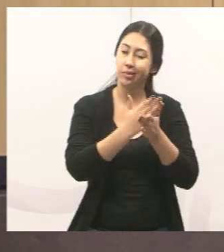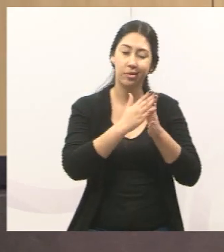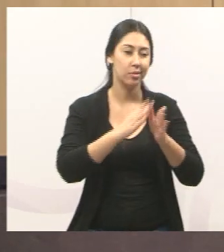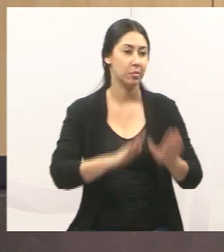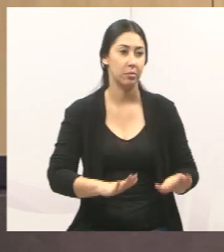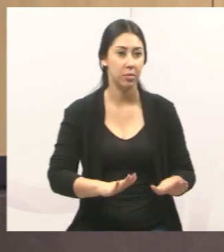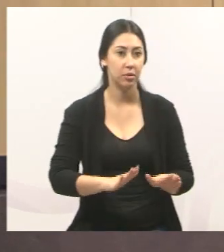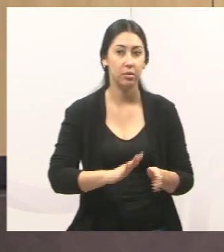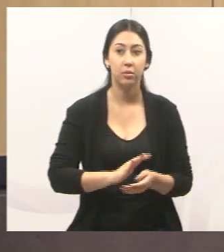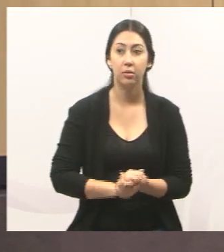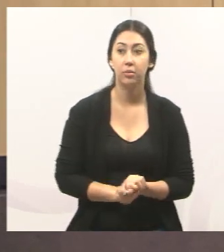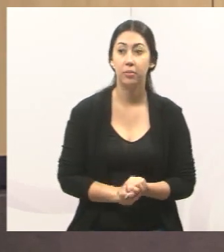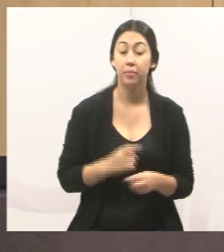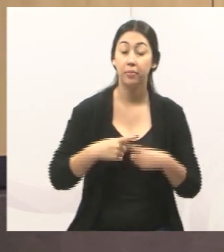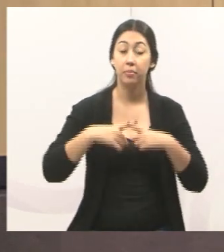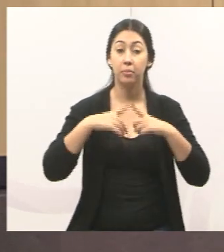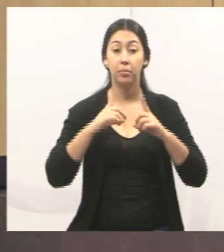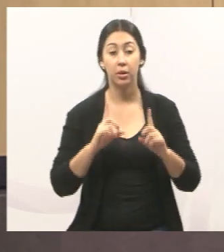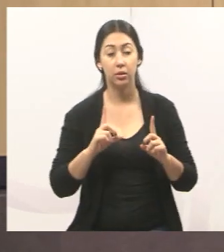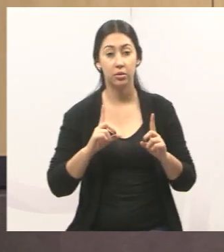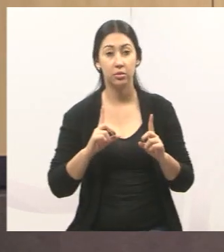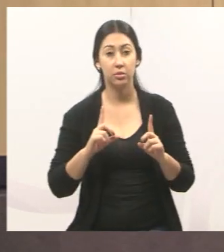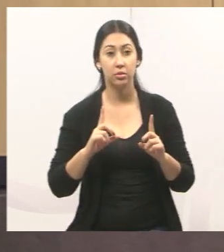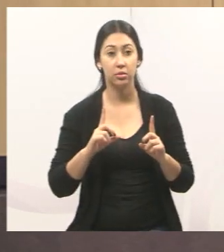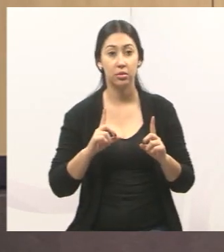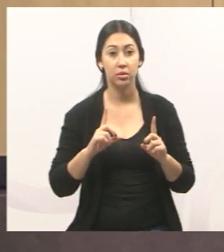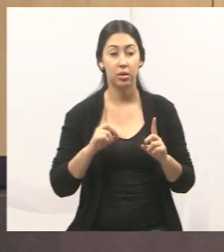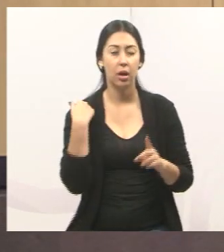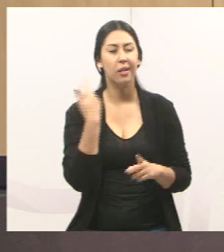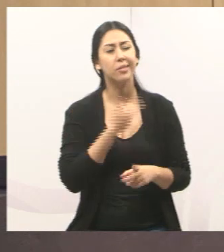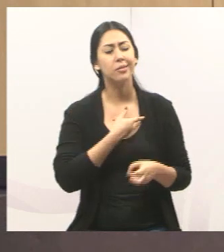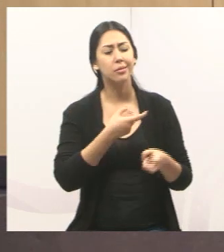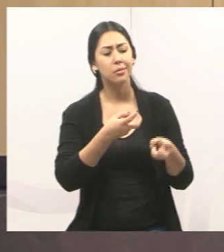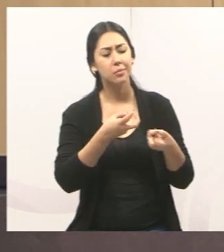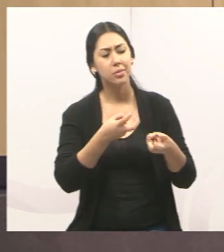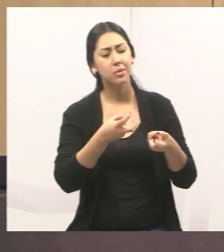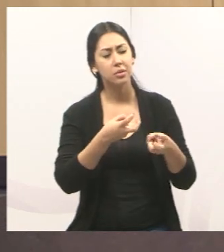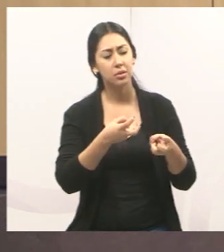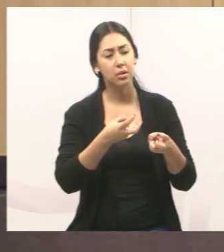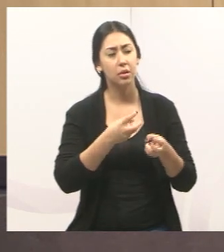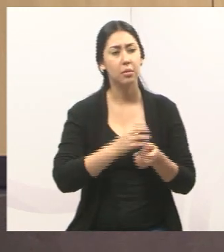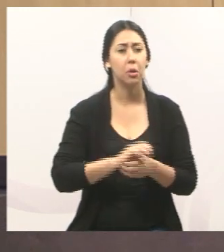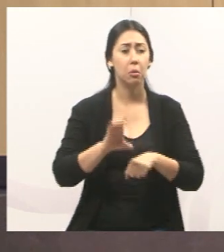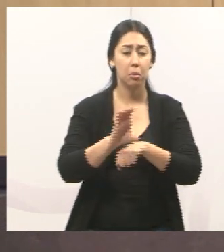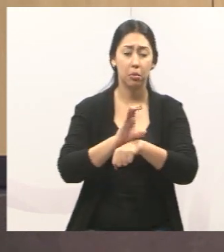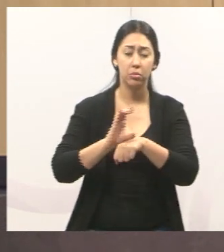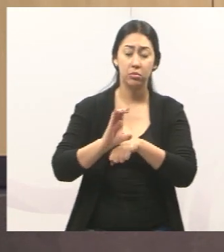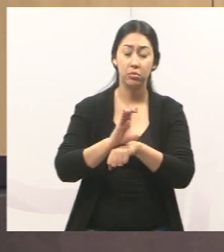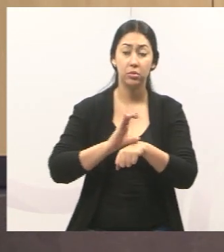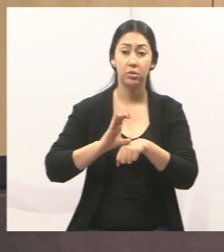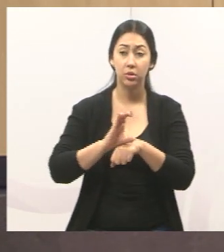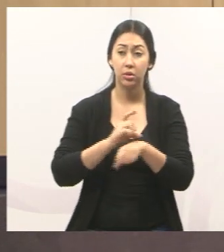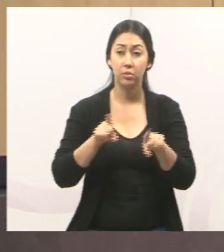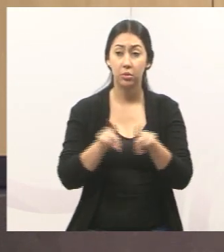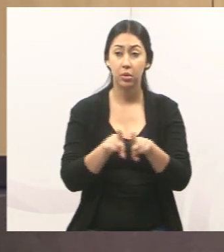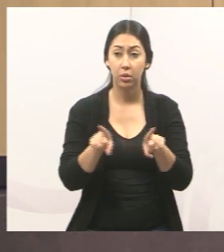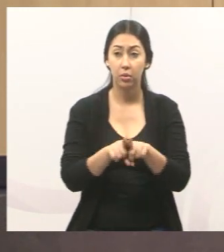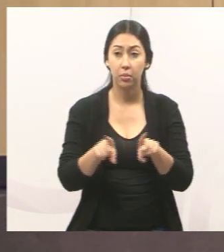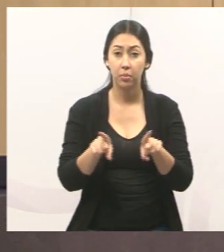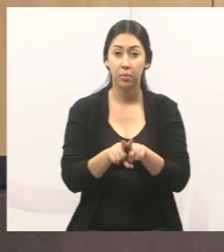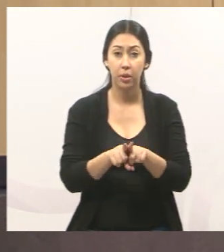preclusão. Contudo, por medida de máxima observância aos preceitos constitucionais, bem como por